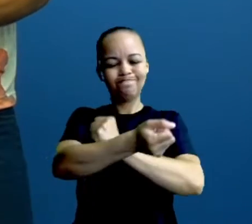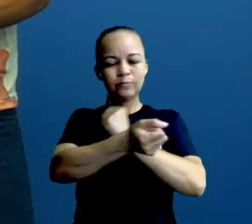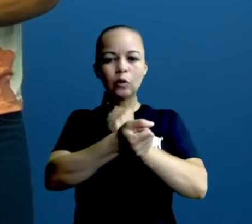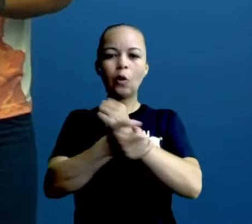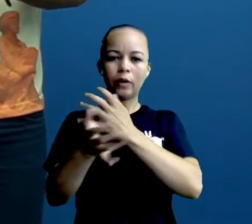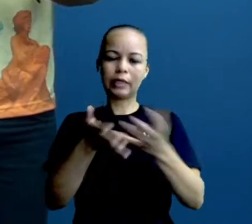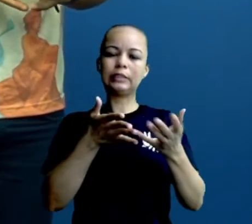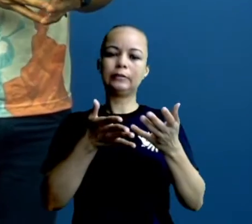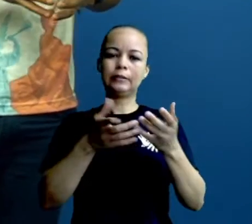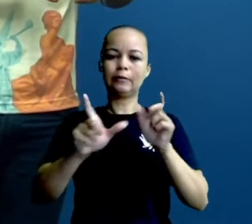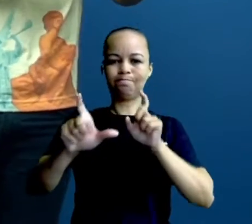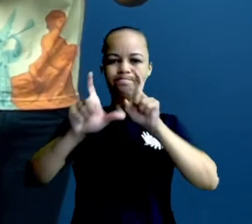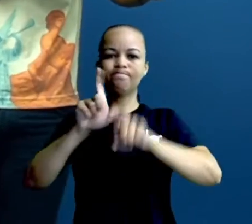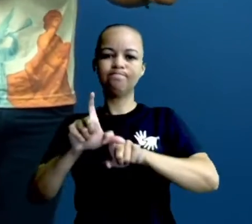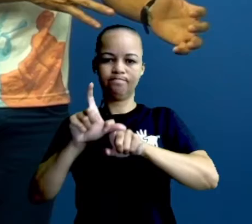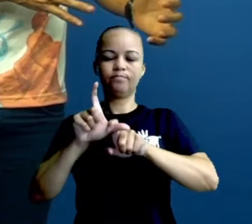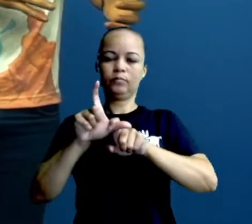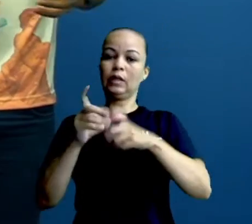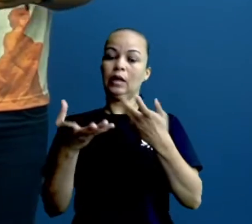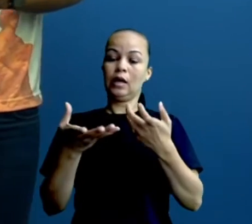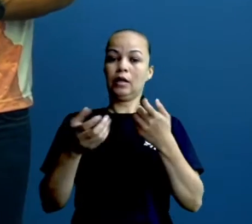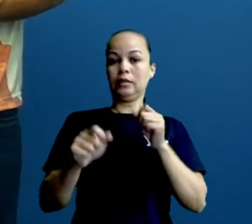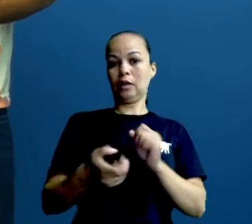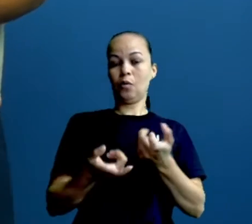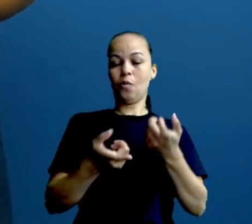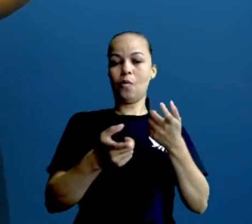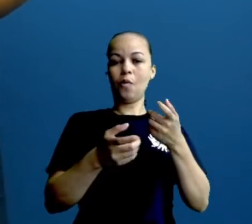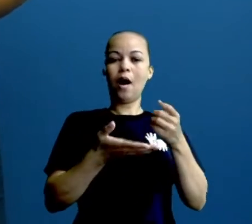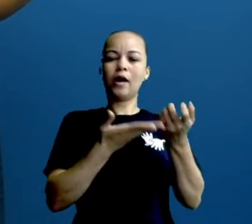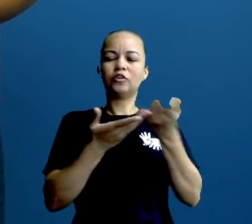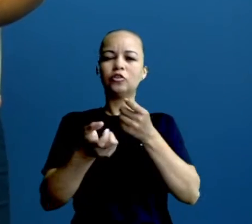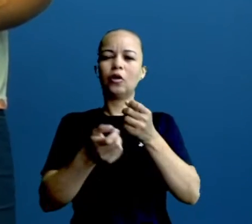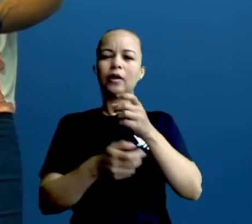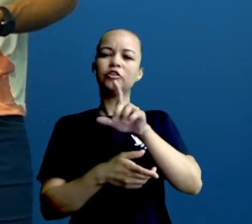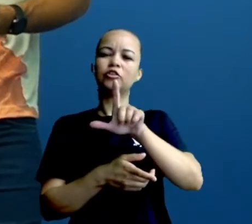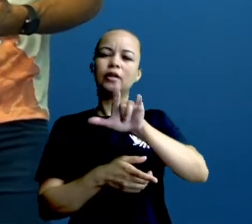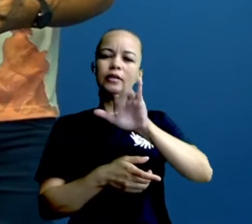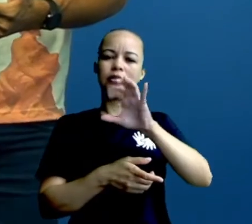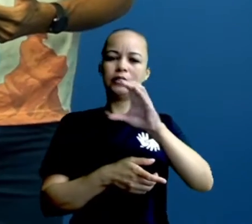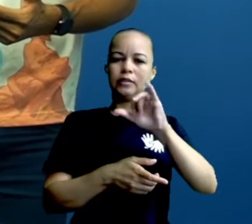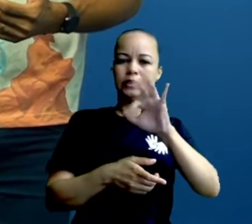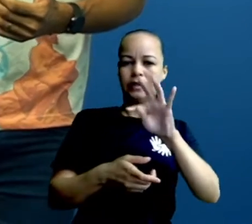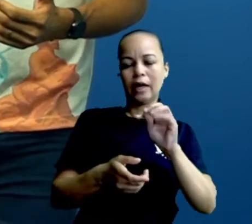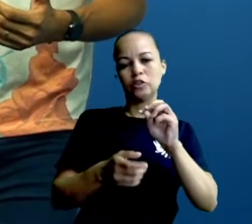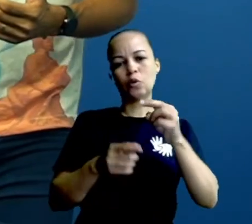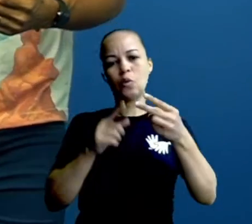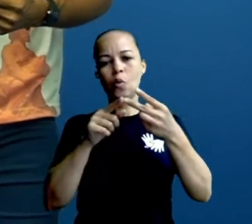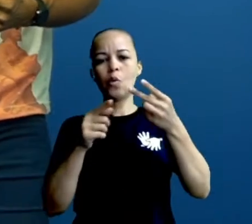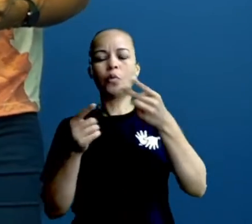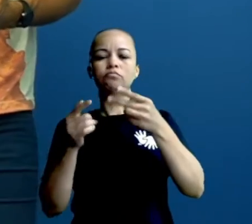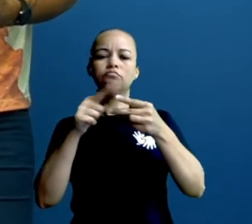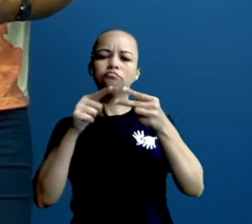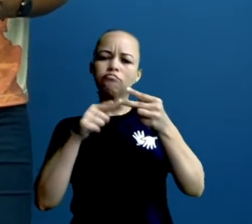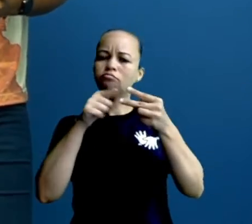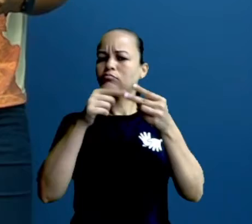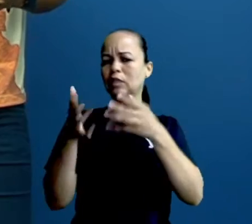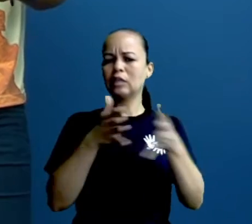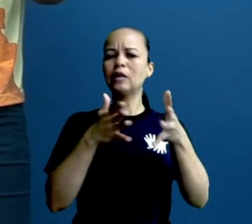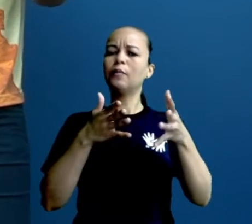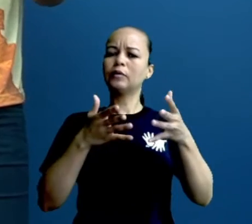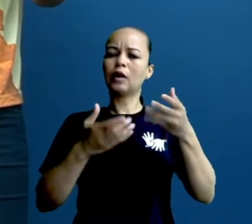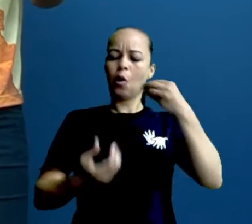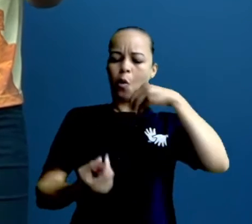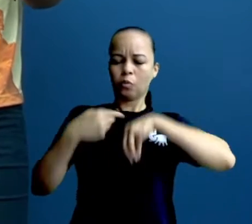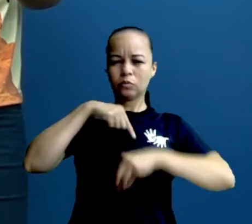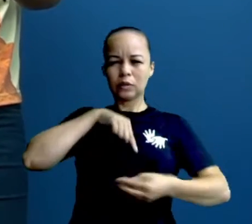dependentes, certo? E essas drogas, sejam elas lícitas ou ilícitas, elas promovem alterações, sejam elas físicas, ou